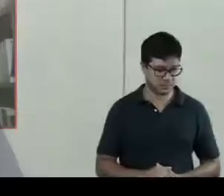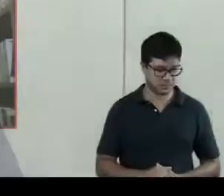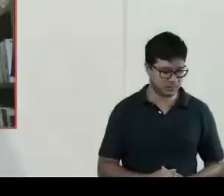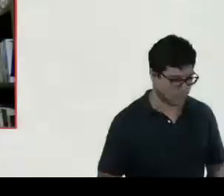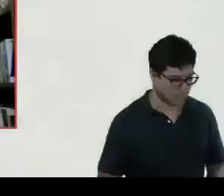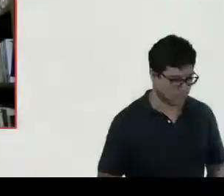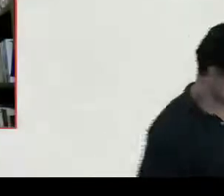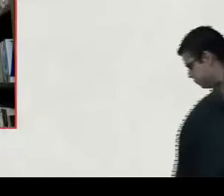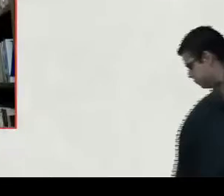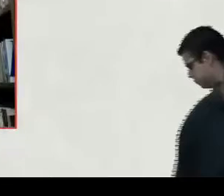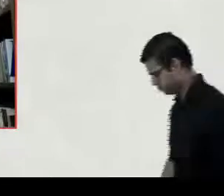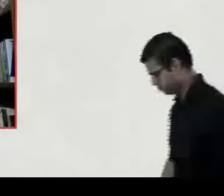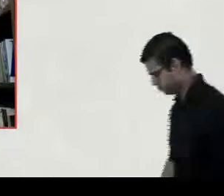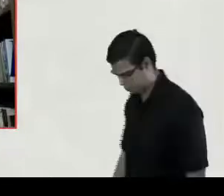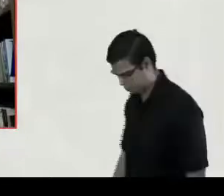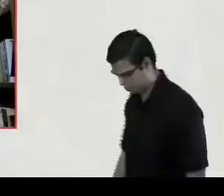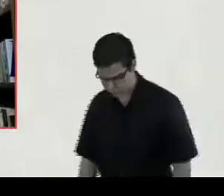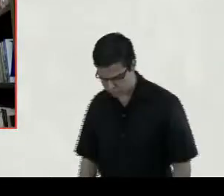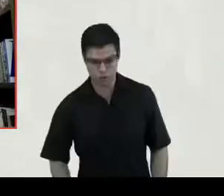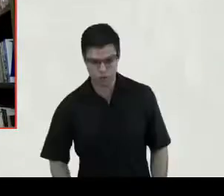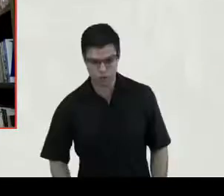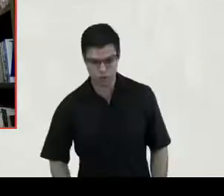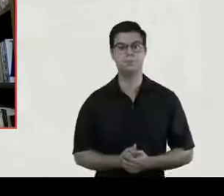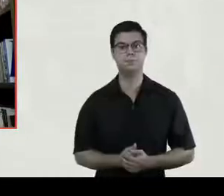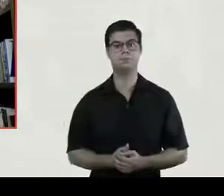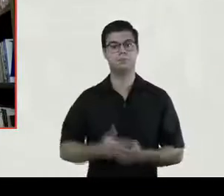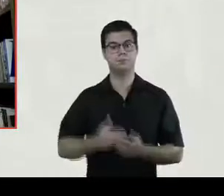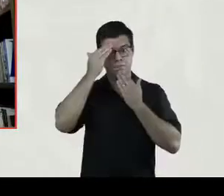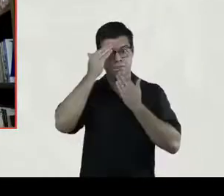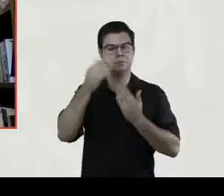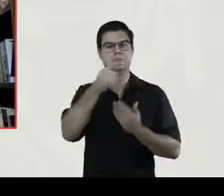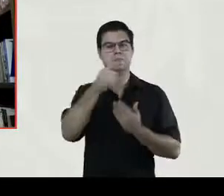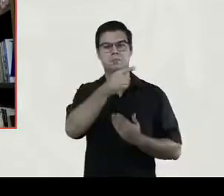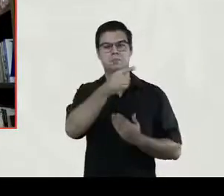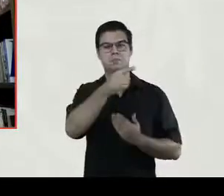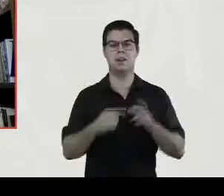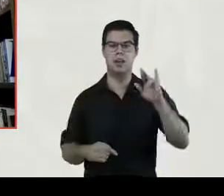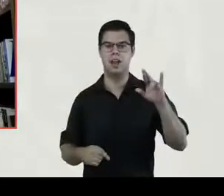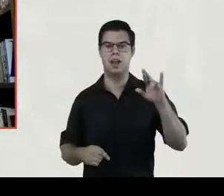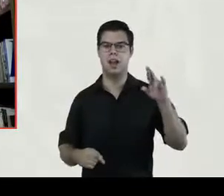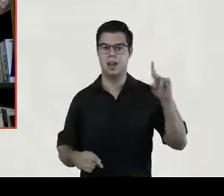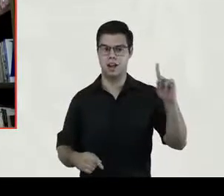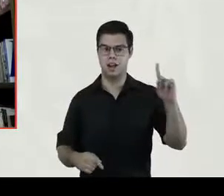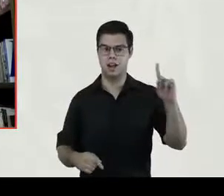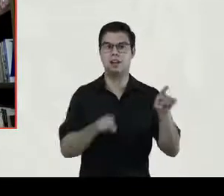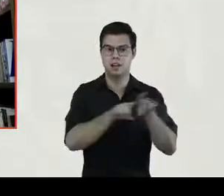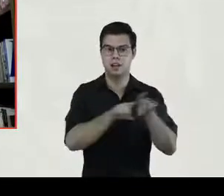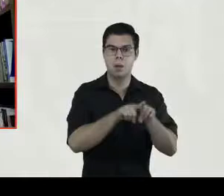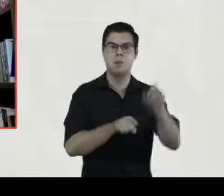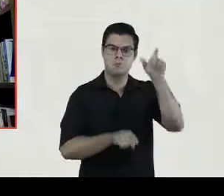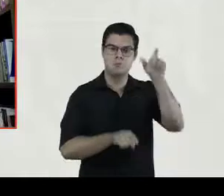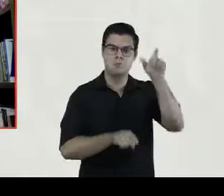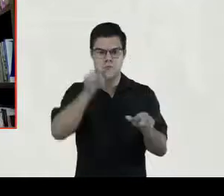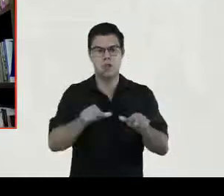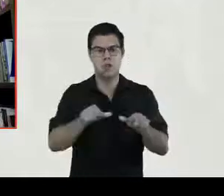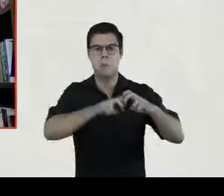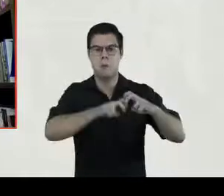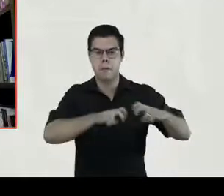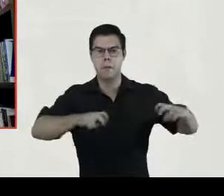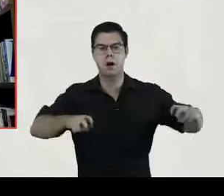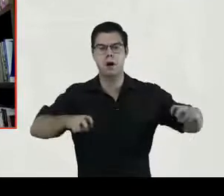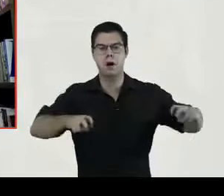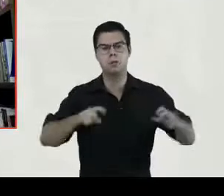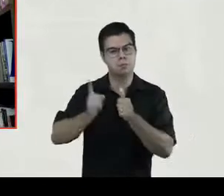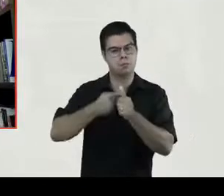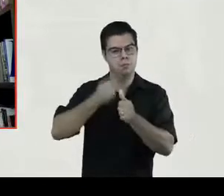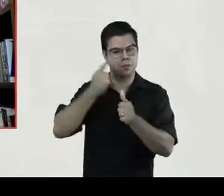Obrigado, Ricardo Pimenta, e aos demais membros que participam dessa mesa. Primeiro, eu